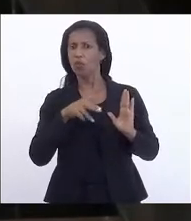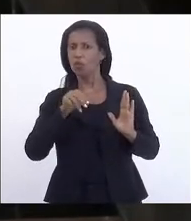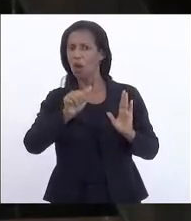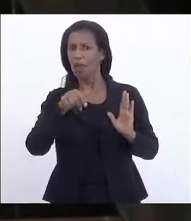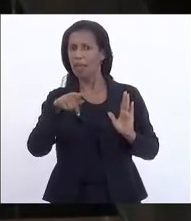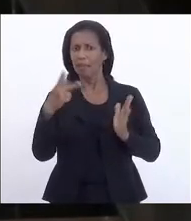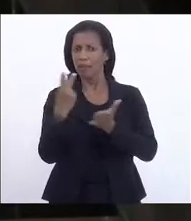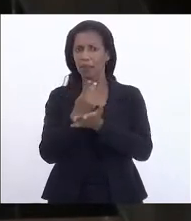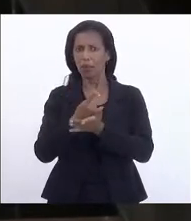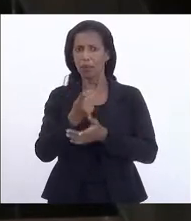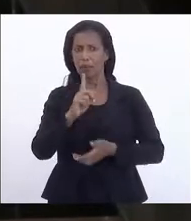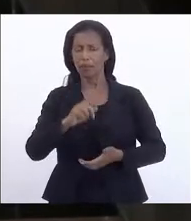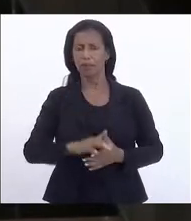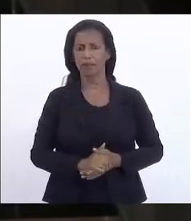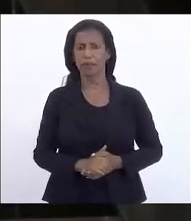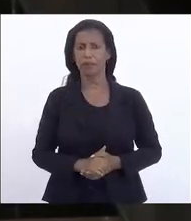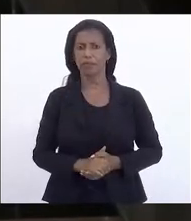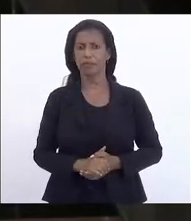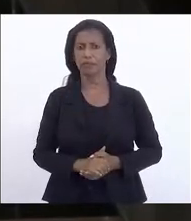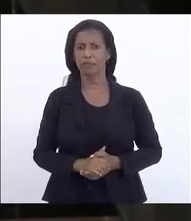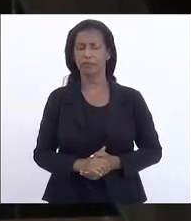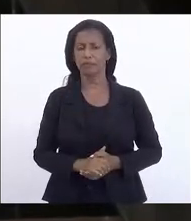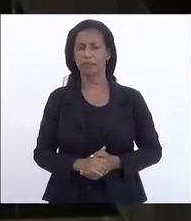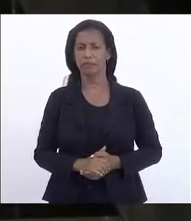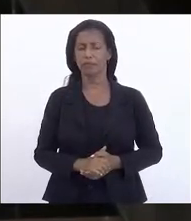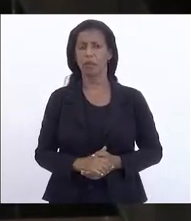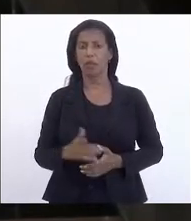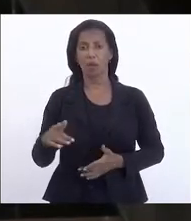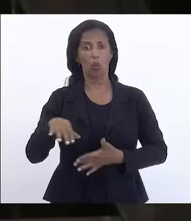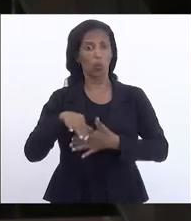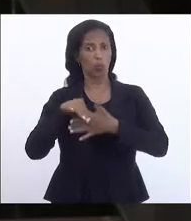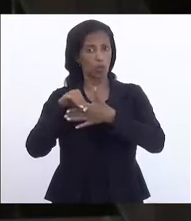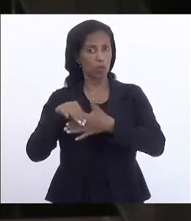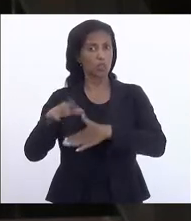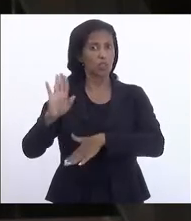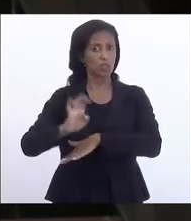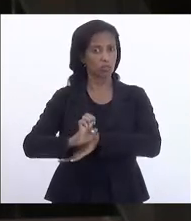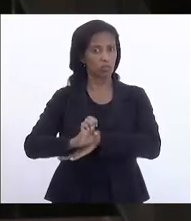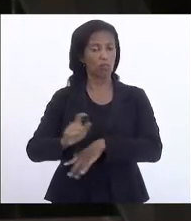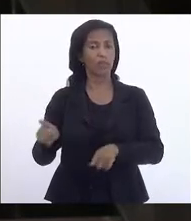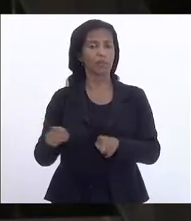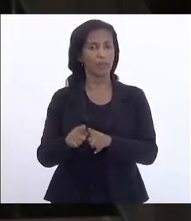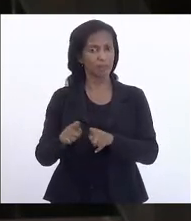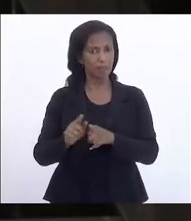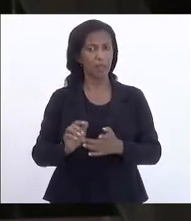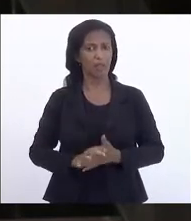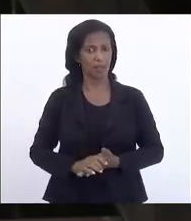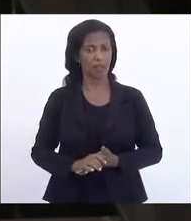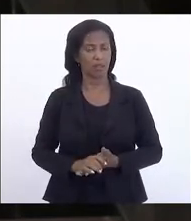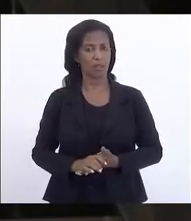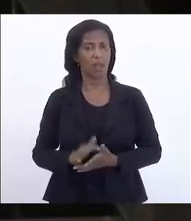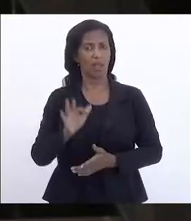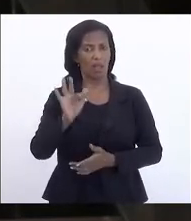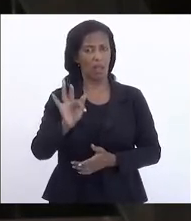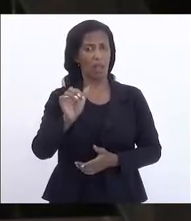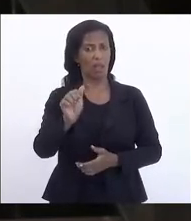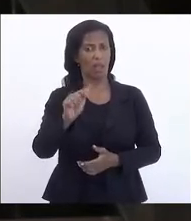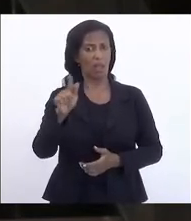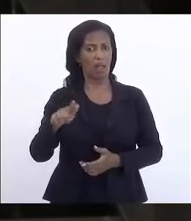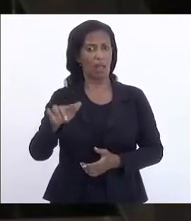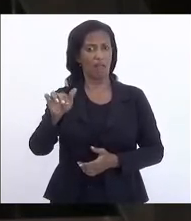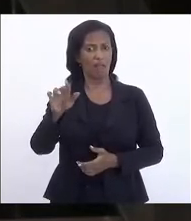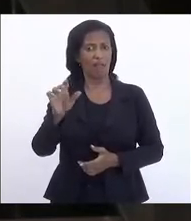vacilou, não. A autoridade estadual também, as autoridades fazendárias do Estado também